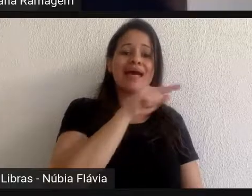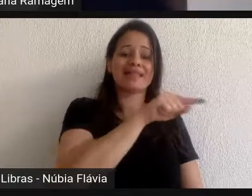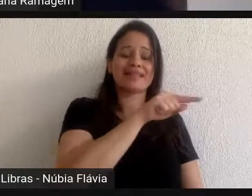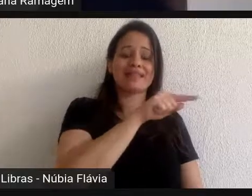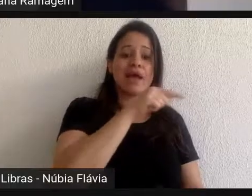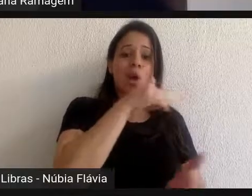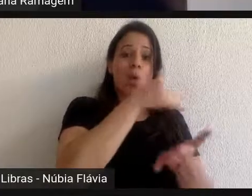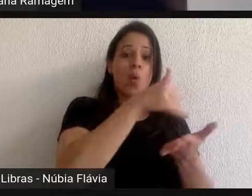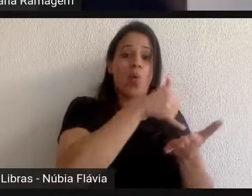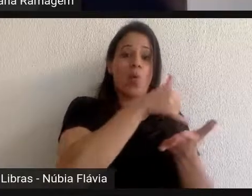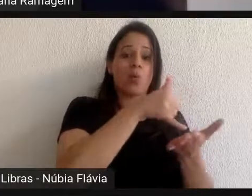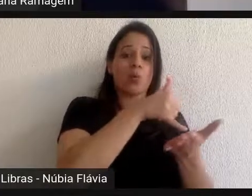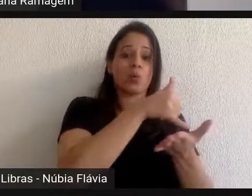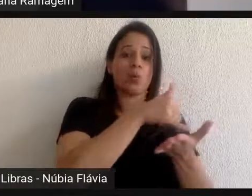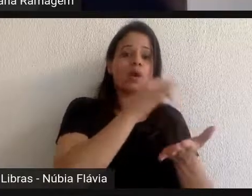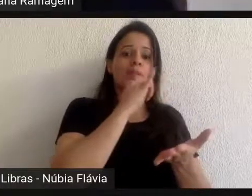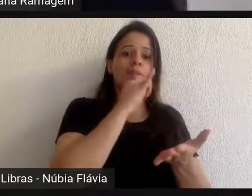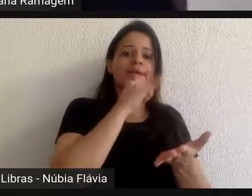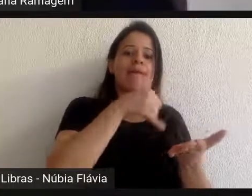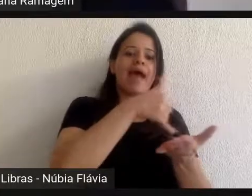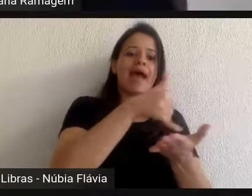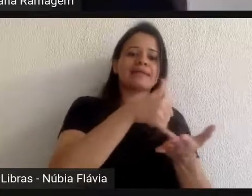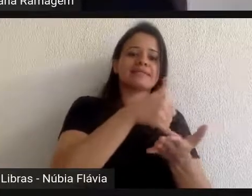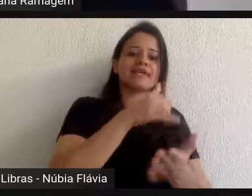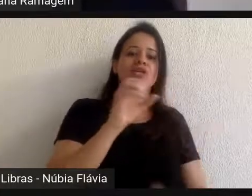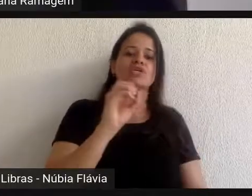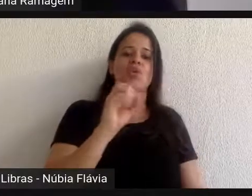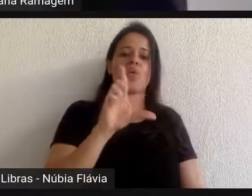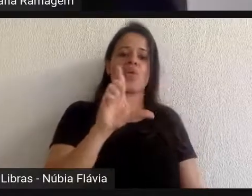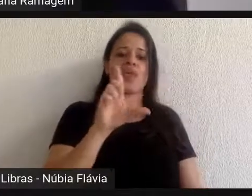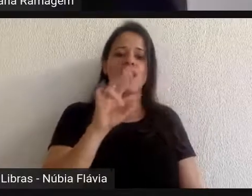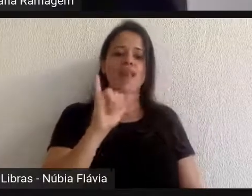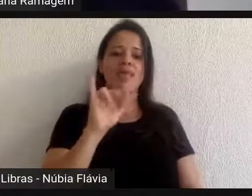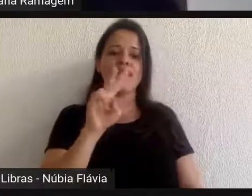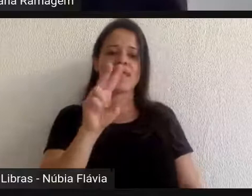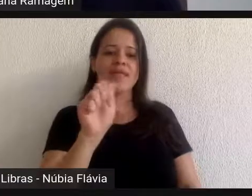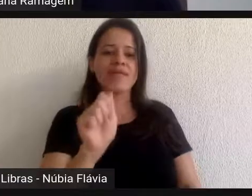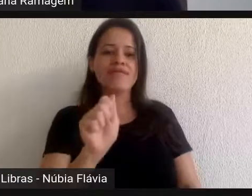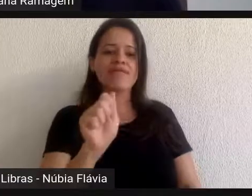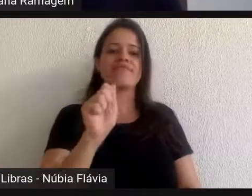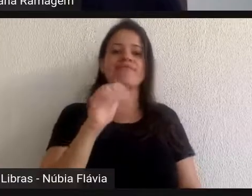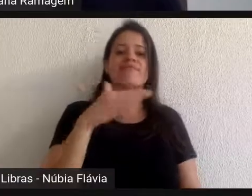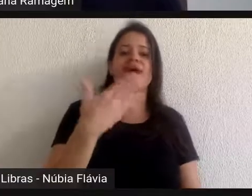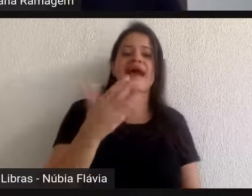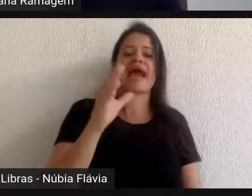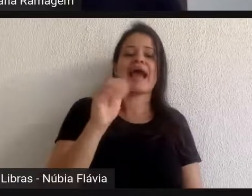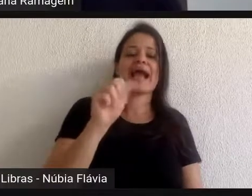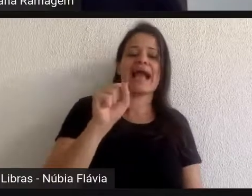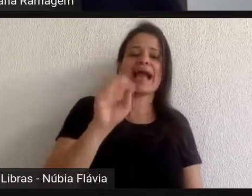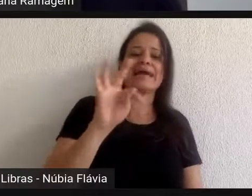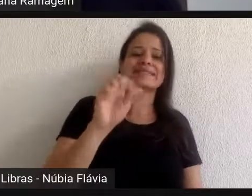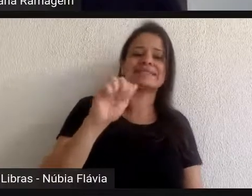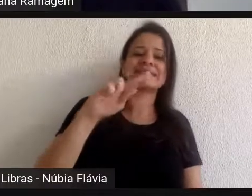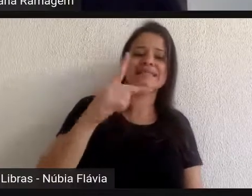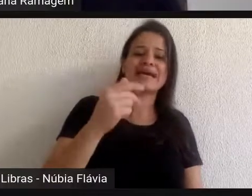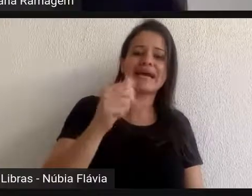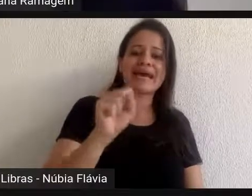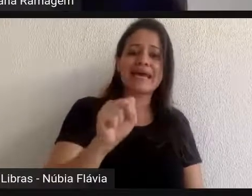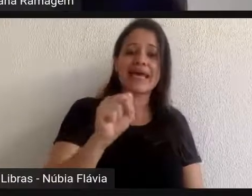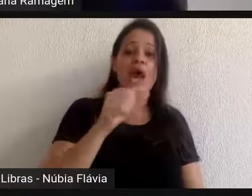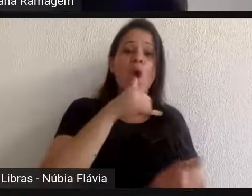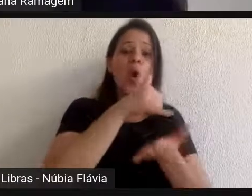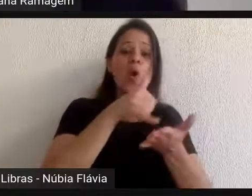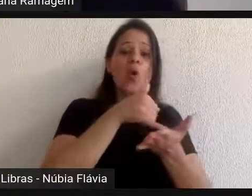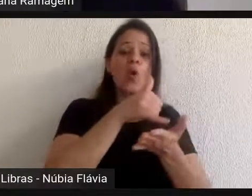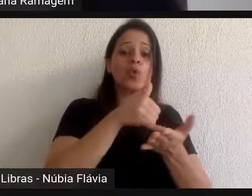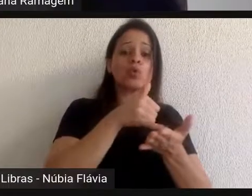né? Vem lá no azeite de oliva, no abacate, nas castanhas, né? As gorduras das